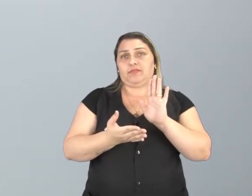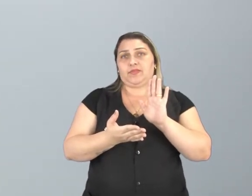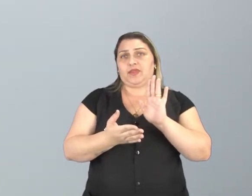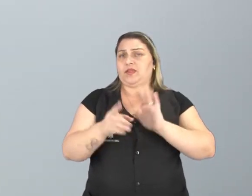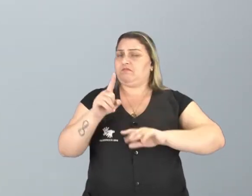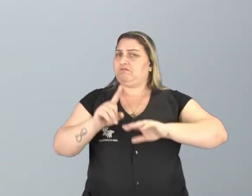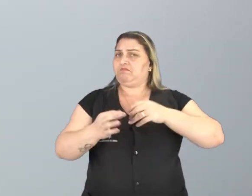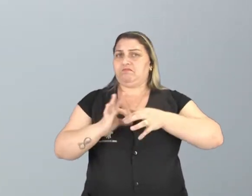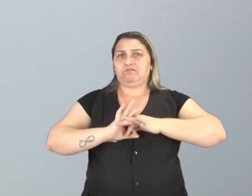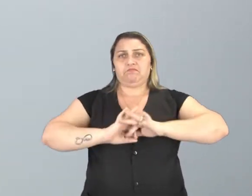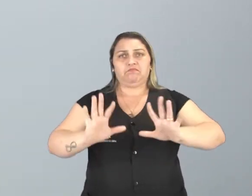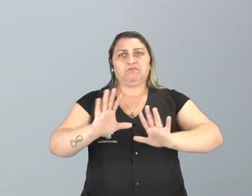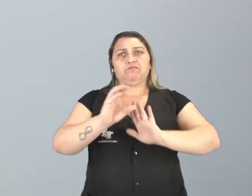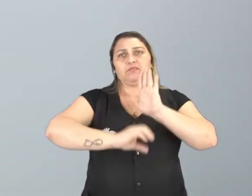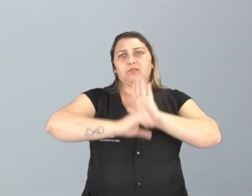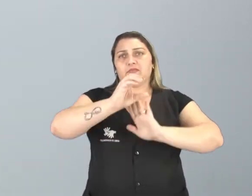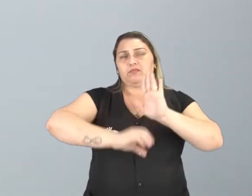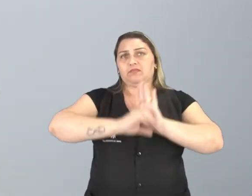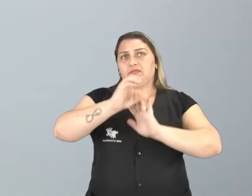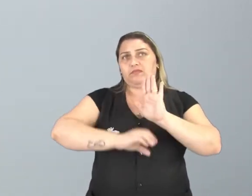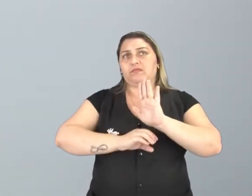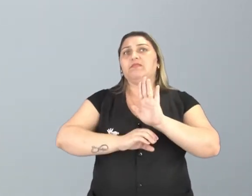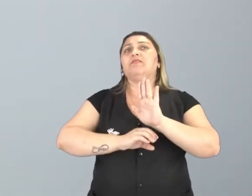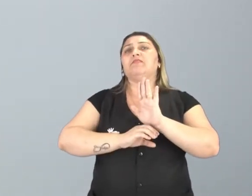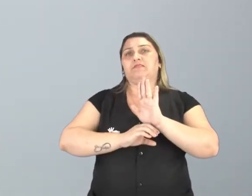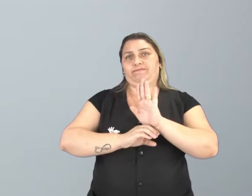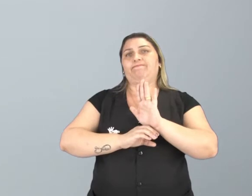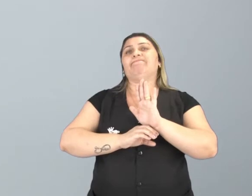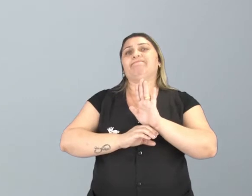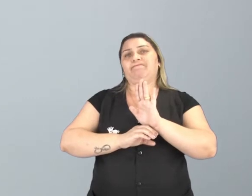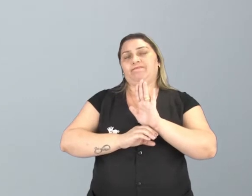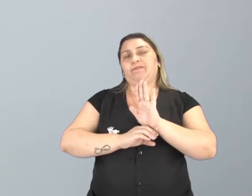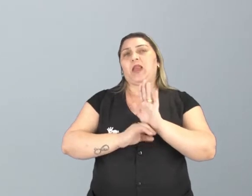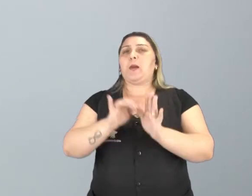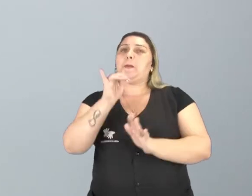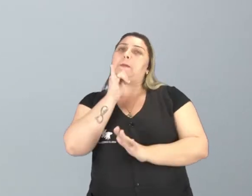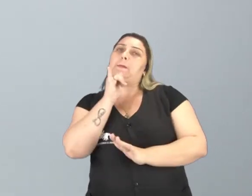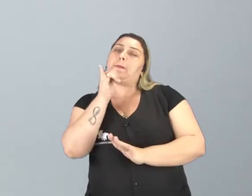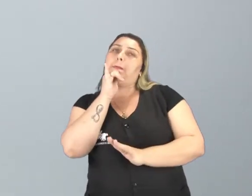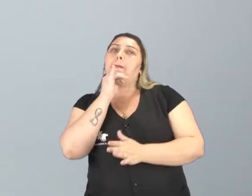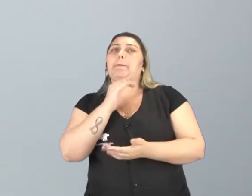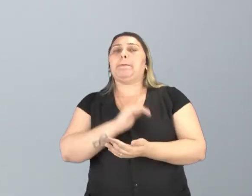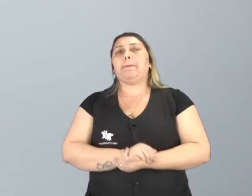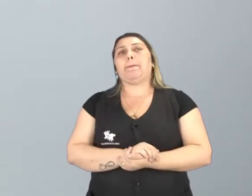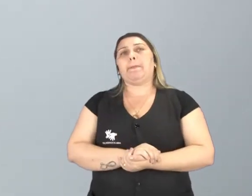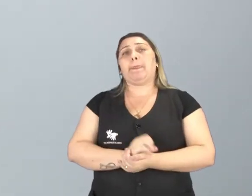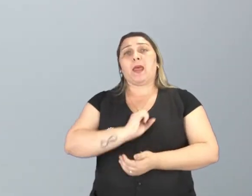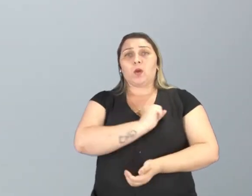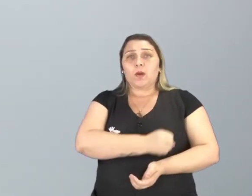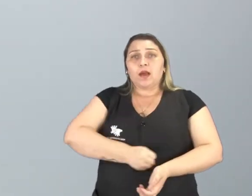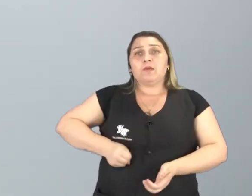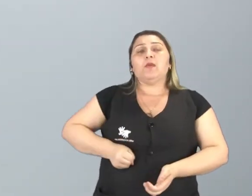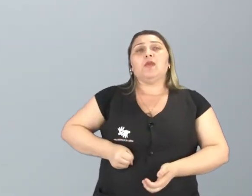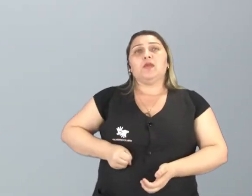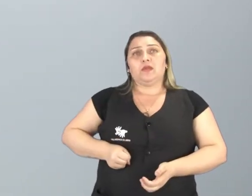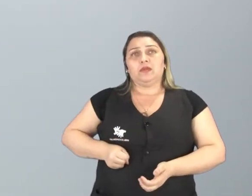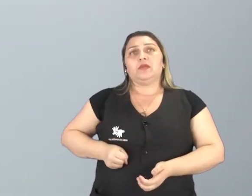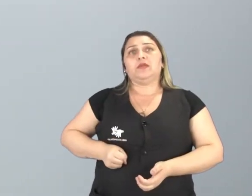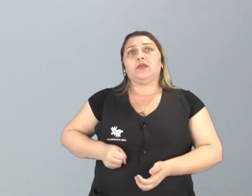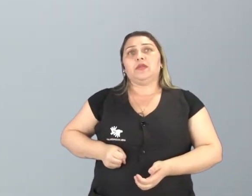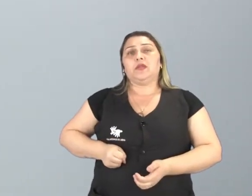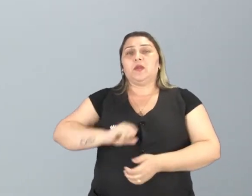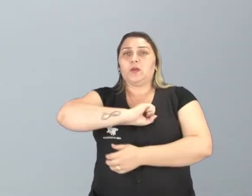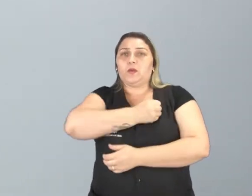artigos sobre determinados conteúdos polêmicos da nossa sociedade, como, por exemplo, o